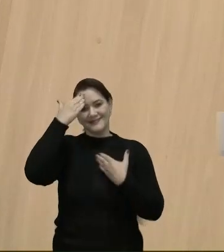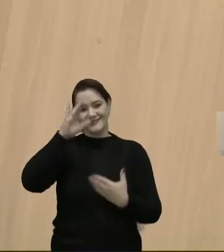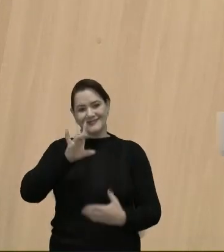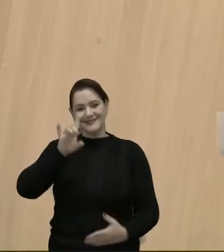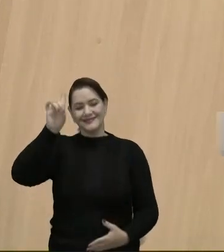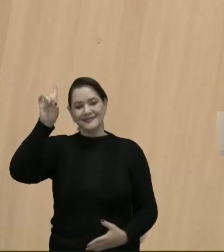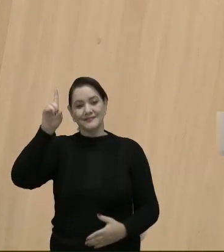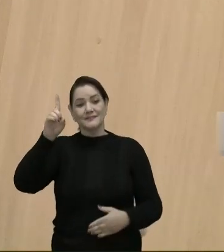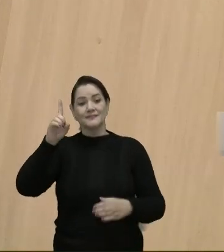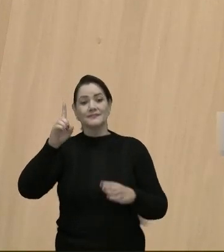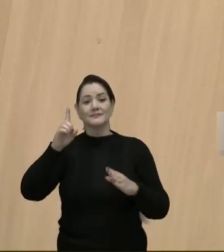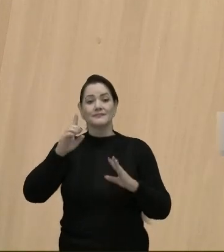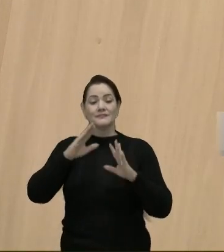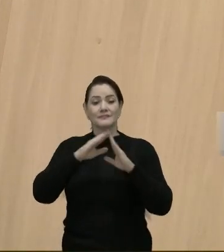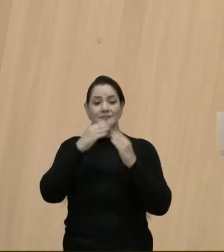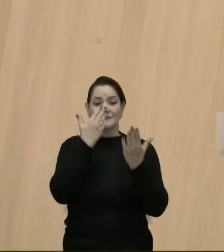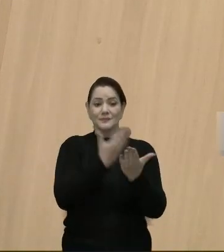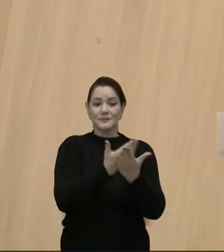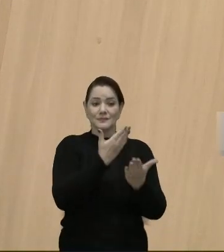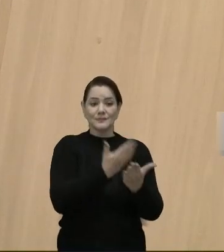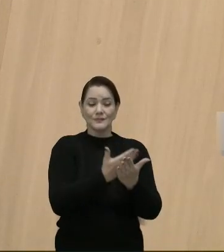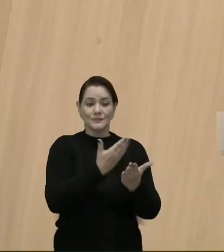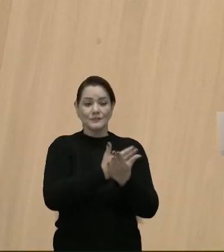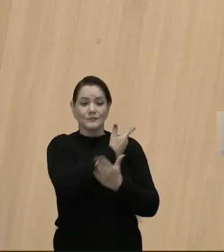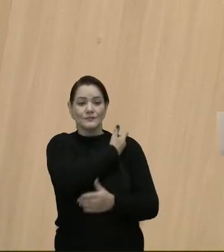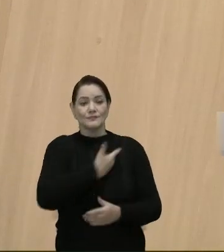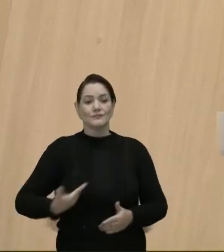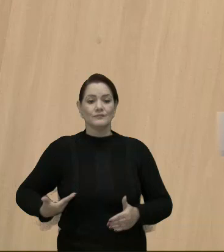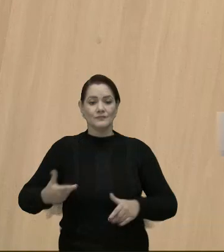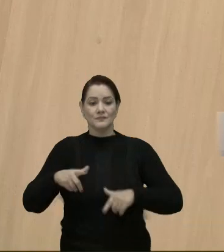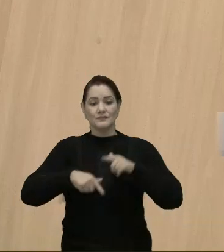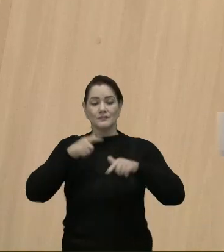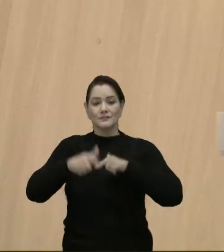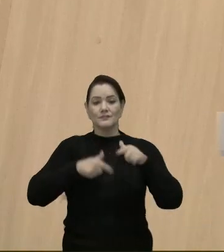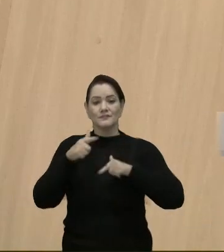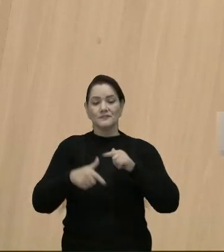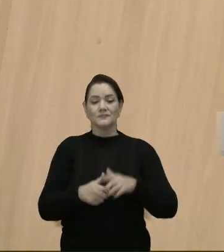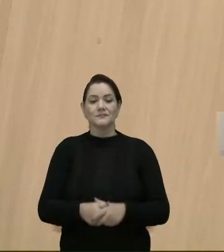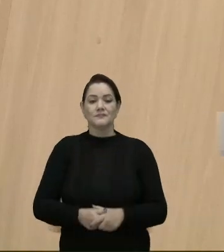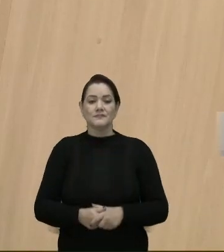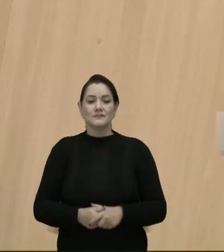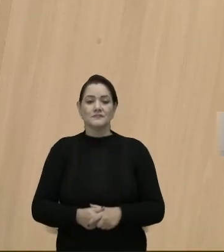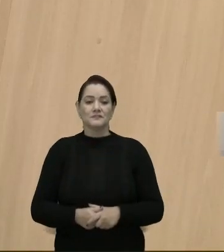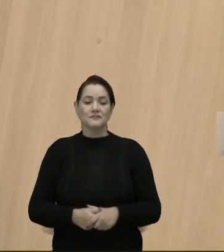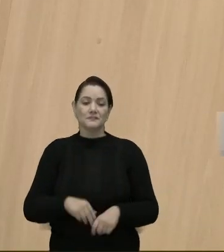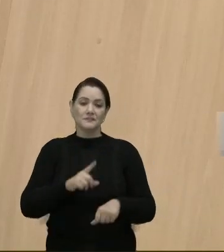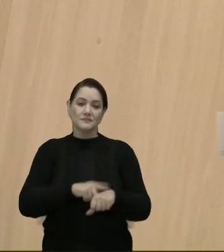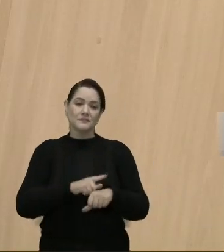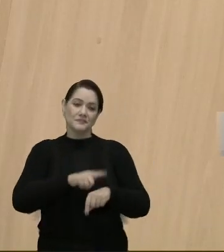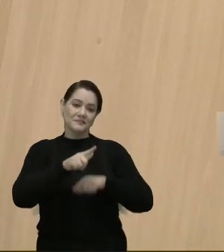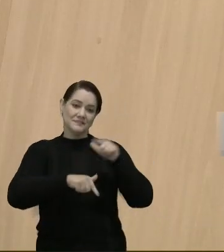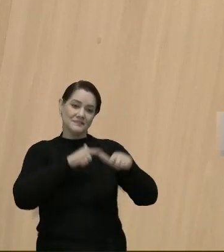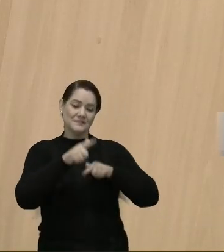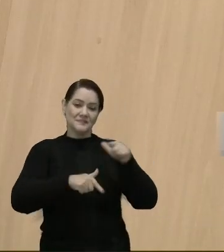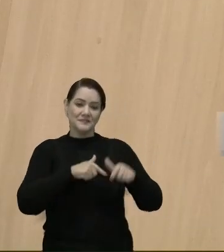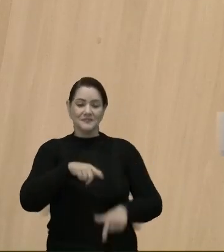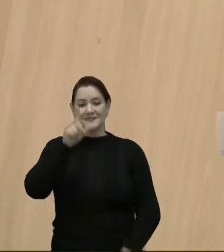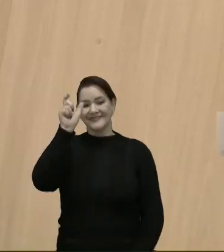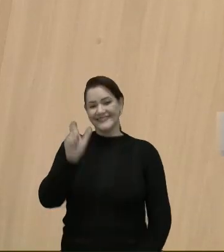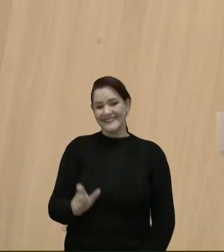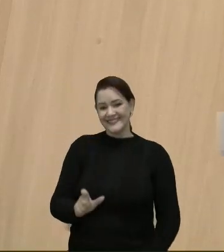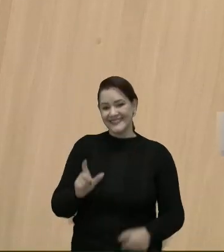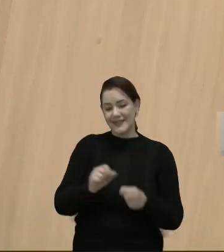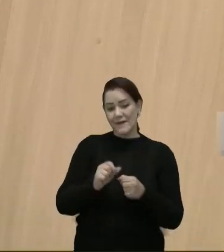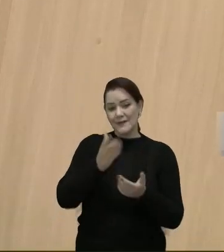Municipal do Trabalho, né, que naquele momento eu me transformei na pessoa que simplesmente